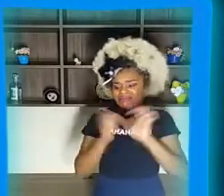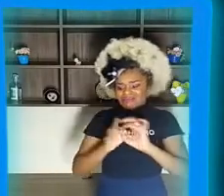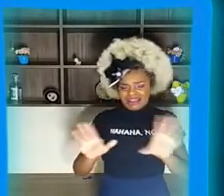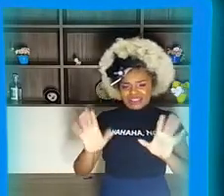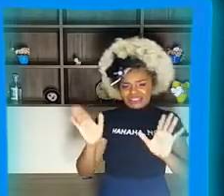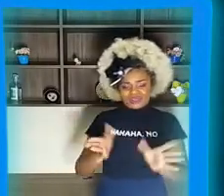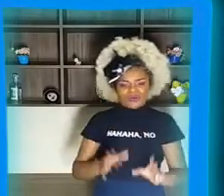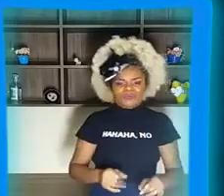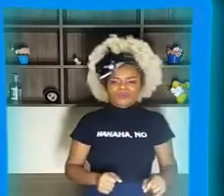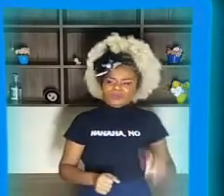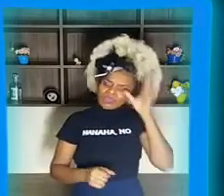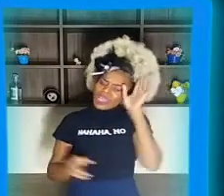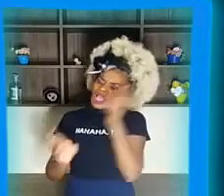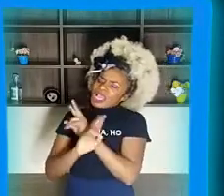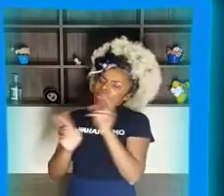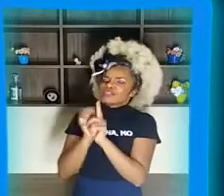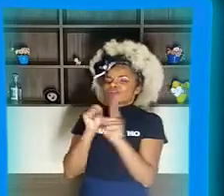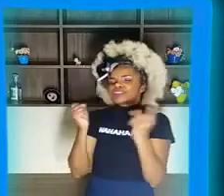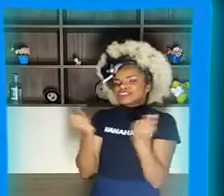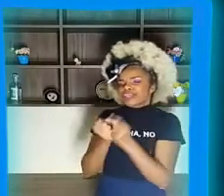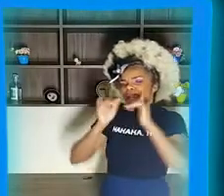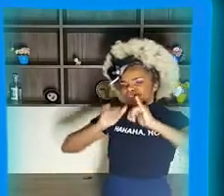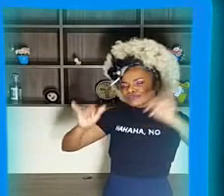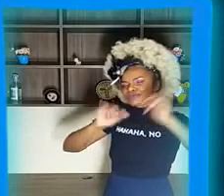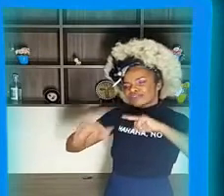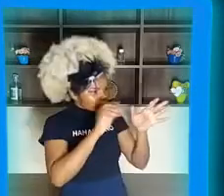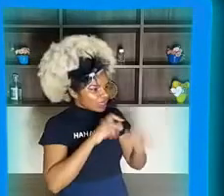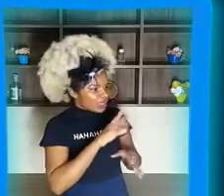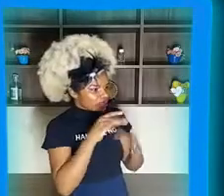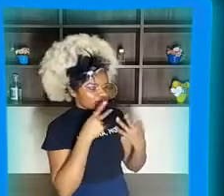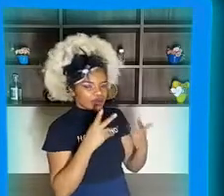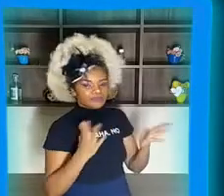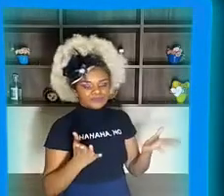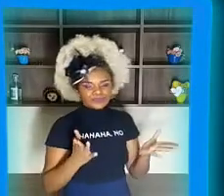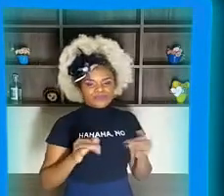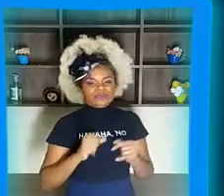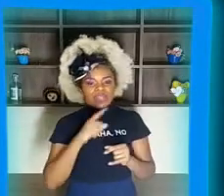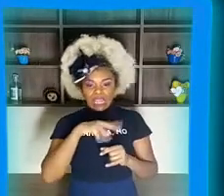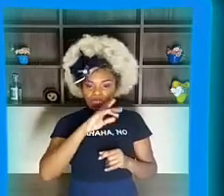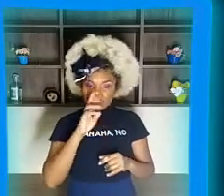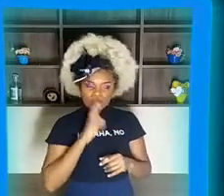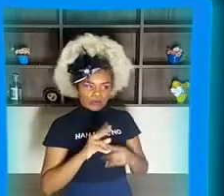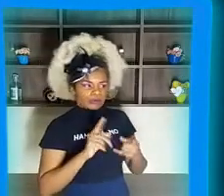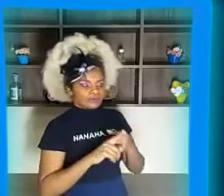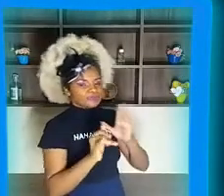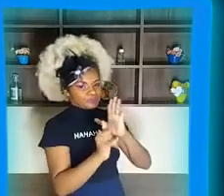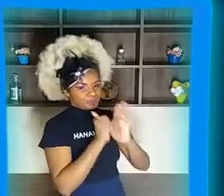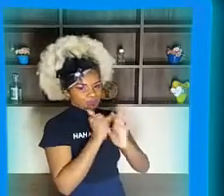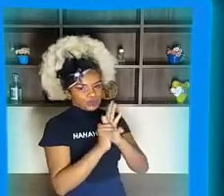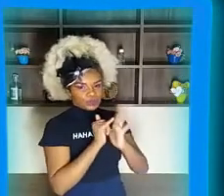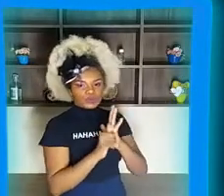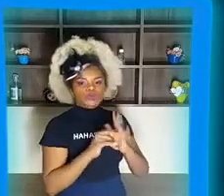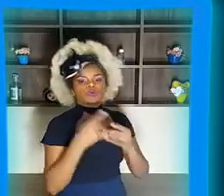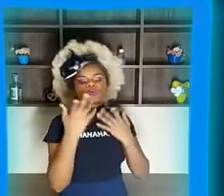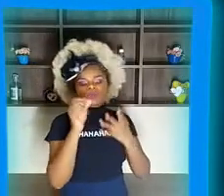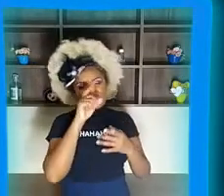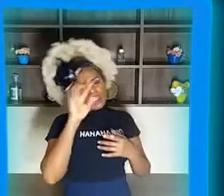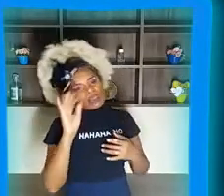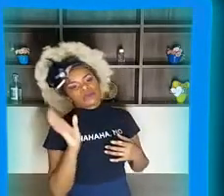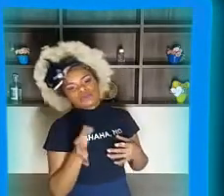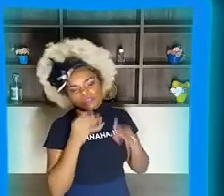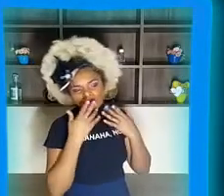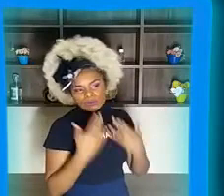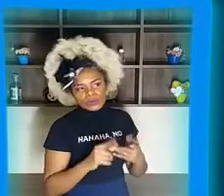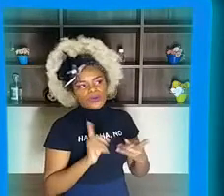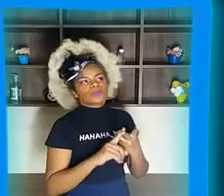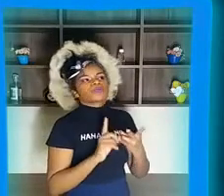E as redes sociais aí, divulga aí o trabalho de vocês. É, canal do YouTube, como o Alan já falou,